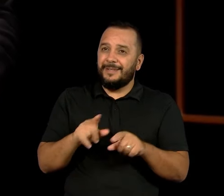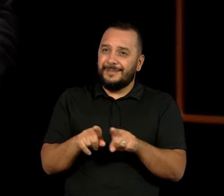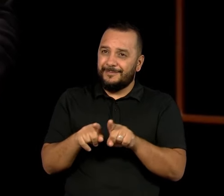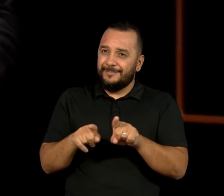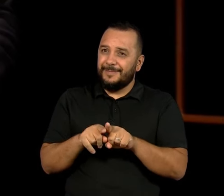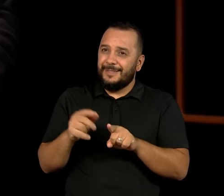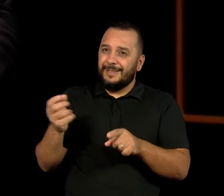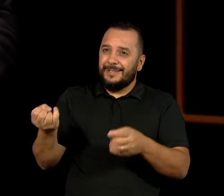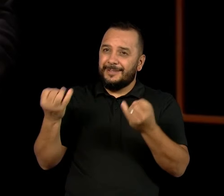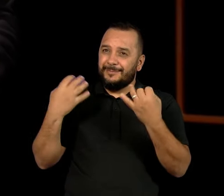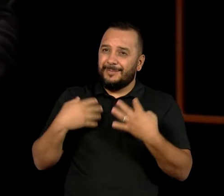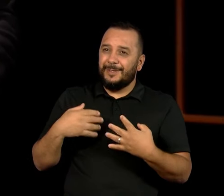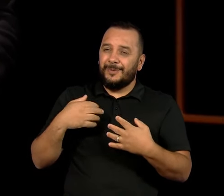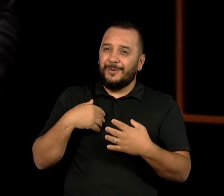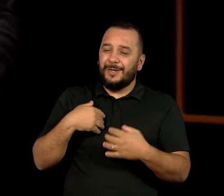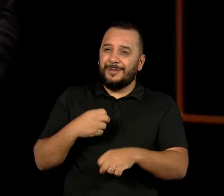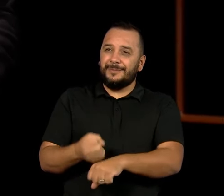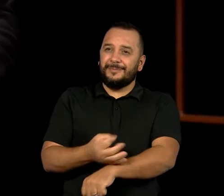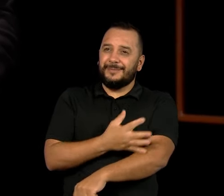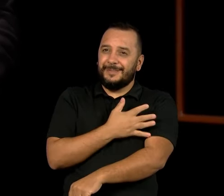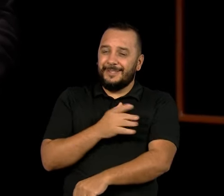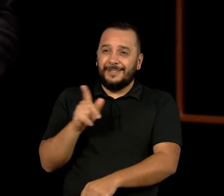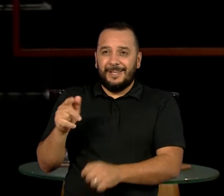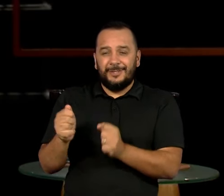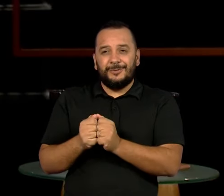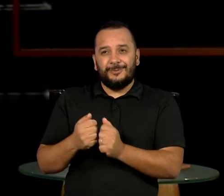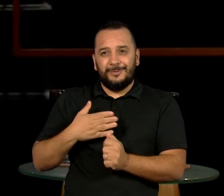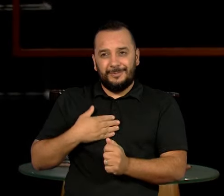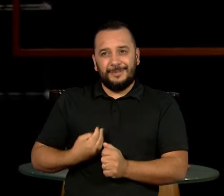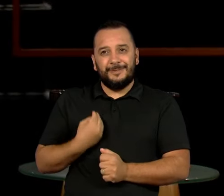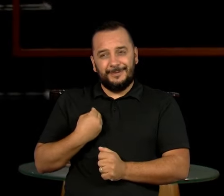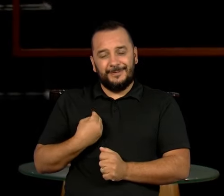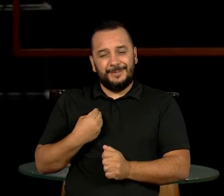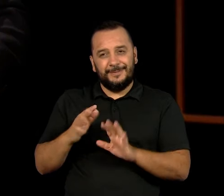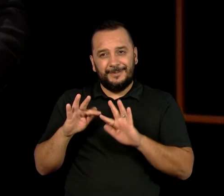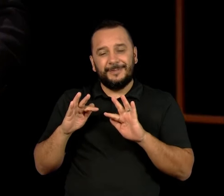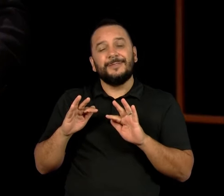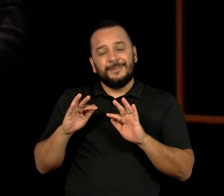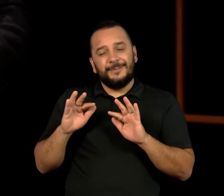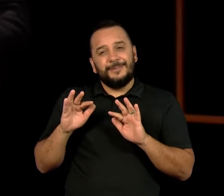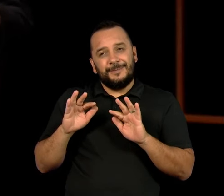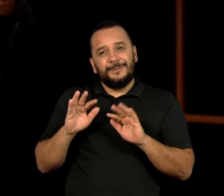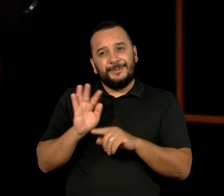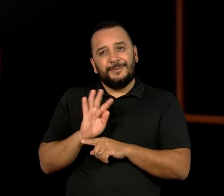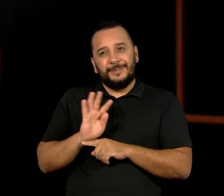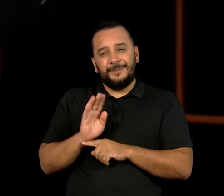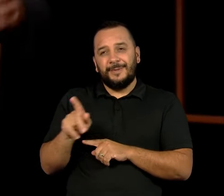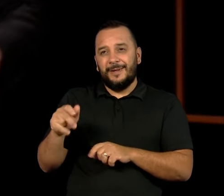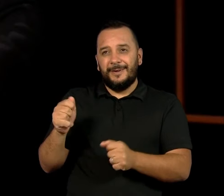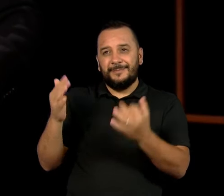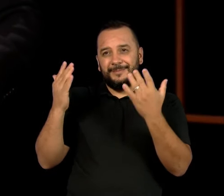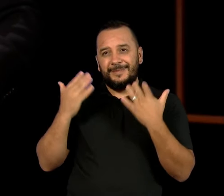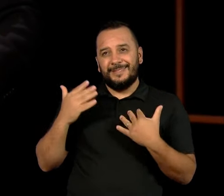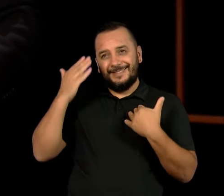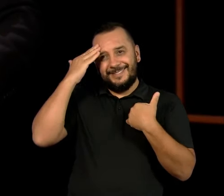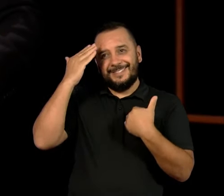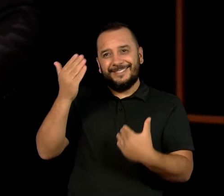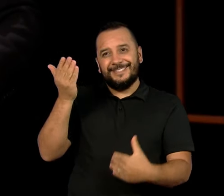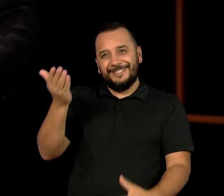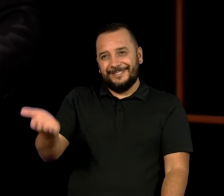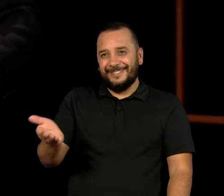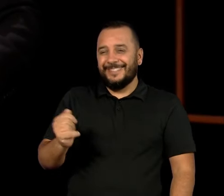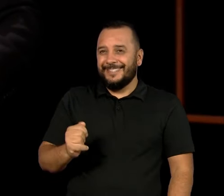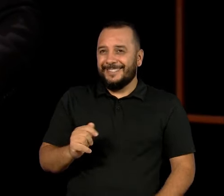o depoimento de Ítala, está no meu filme, numa participação especialíssima, é uma bênção, tenho muita gratidão por estar vivendo